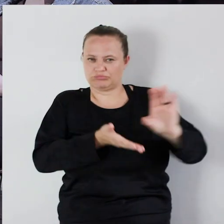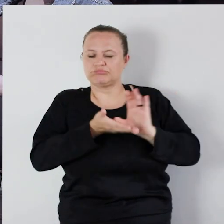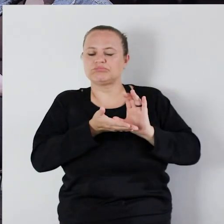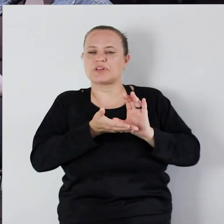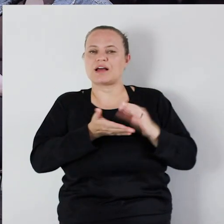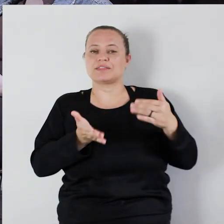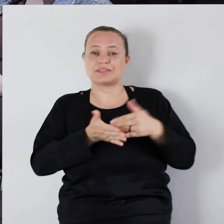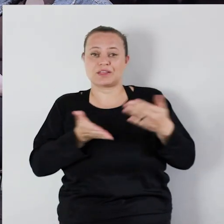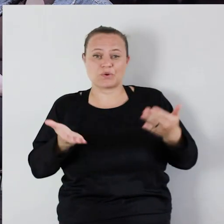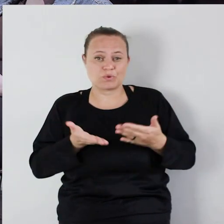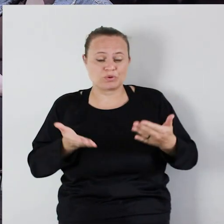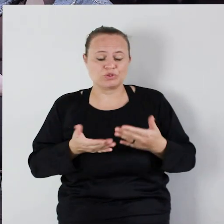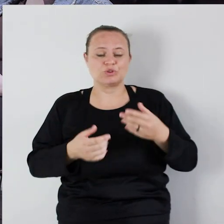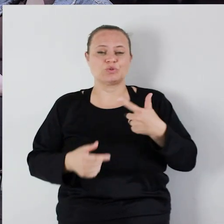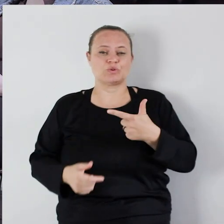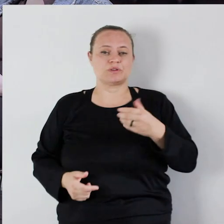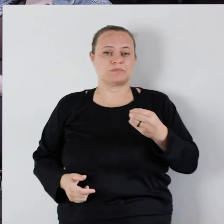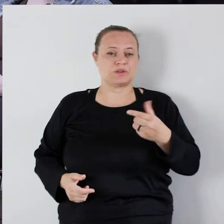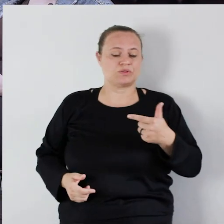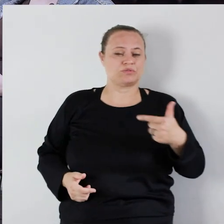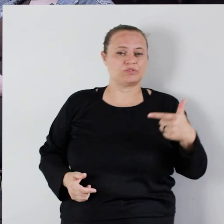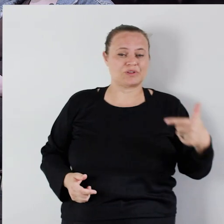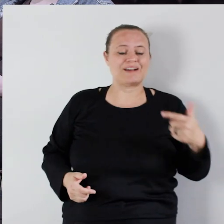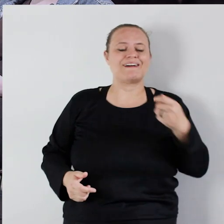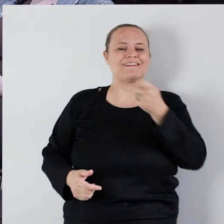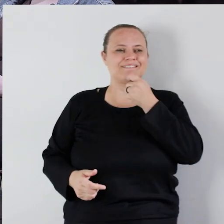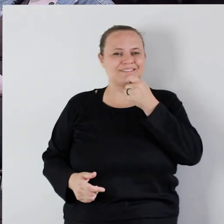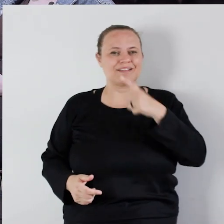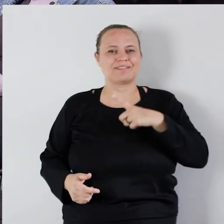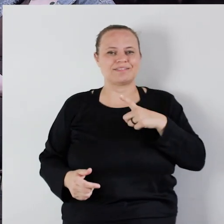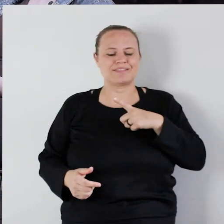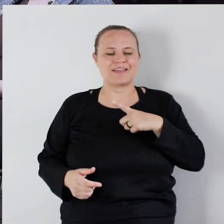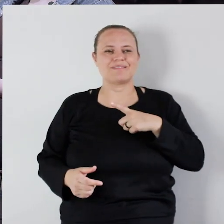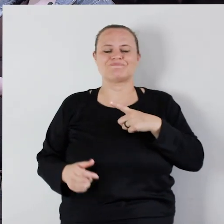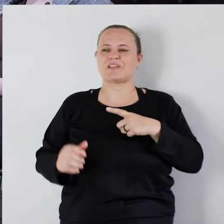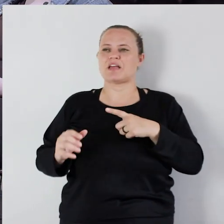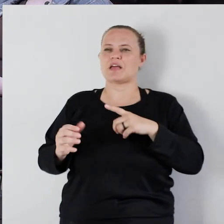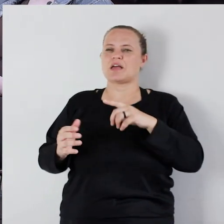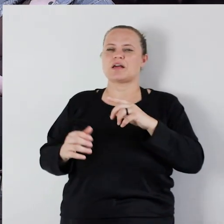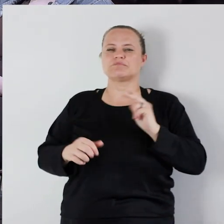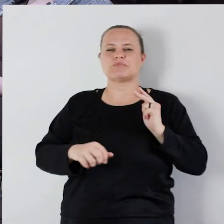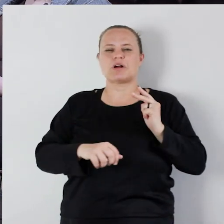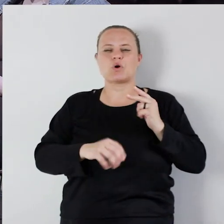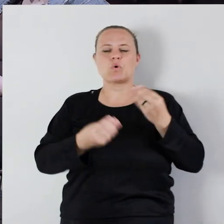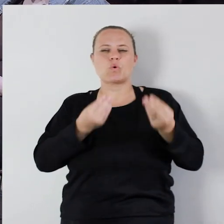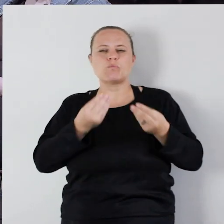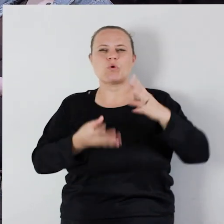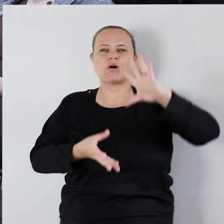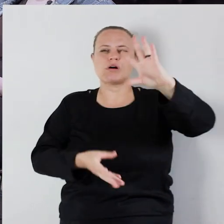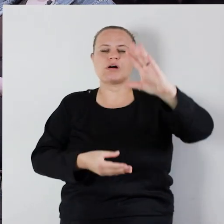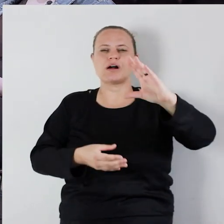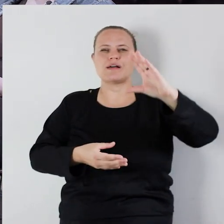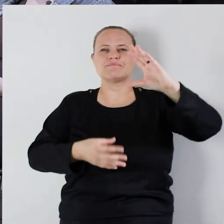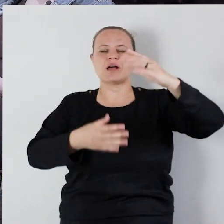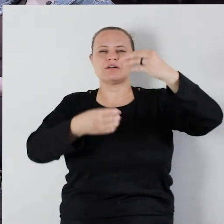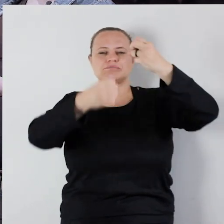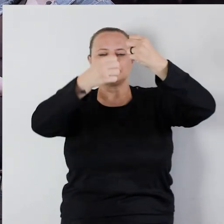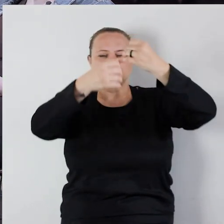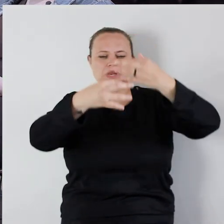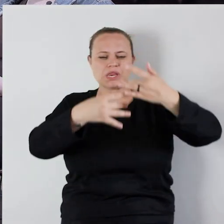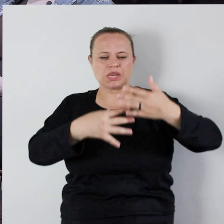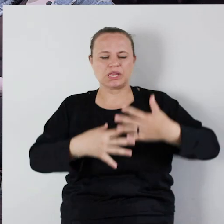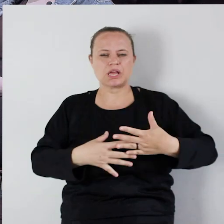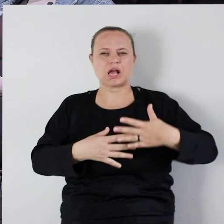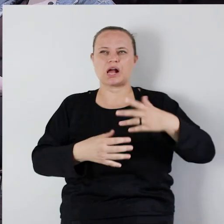falar, que era sobre o financiamento e o registro, né? A gente até hoje, 2022, ainda tem